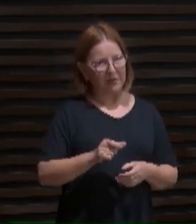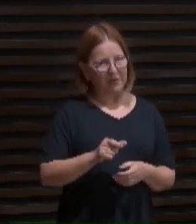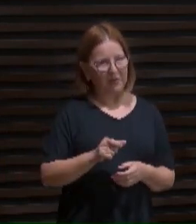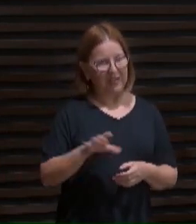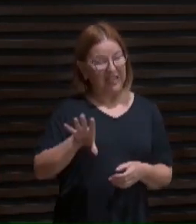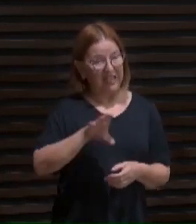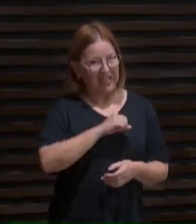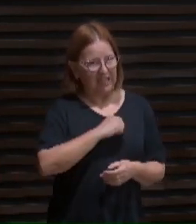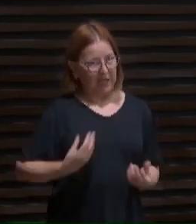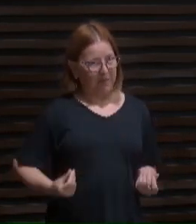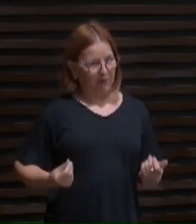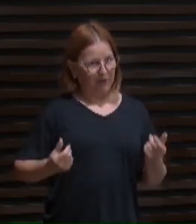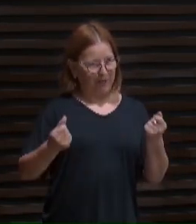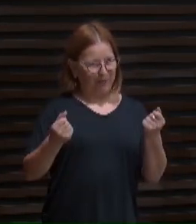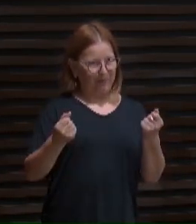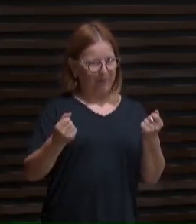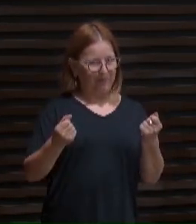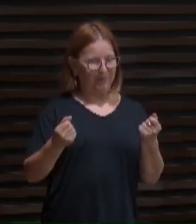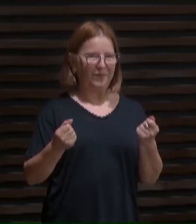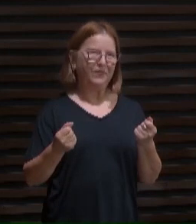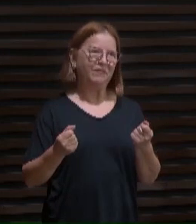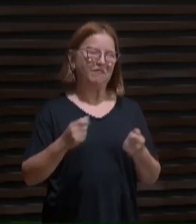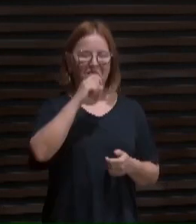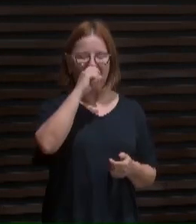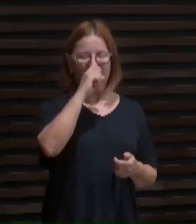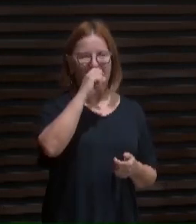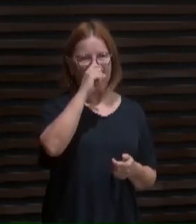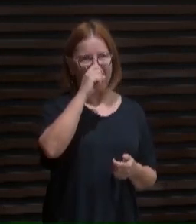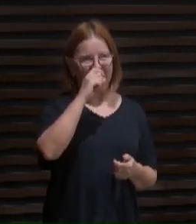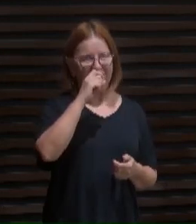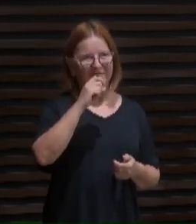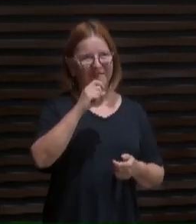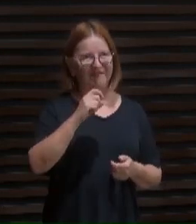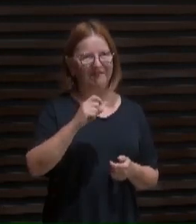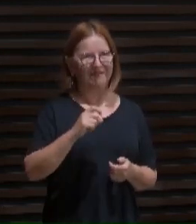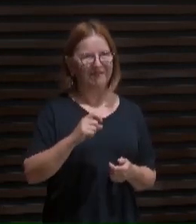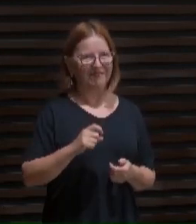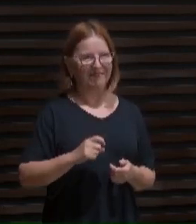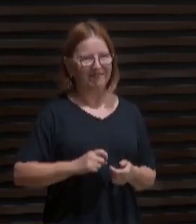amando o dinheiro. Jactanciosos, arrogantes,